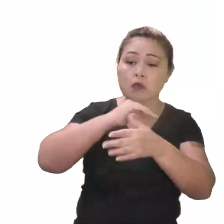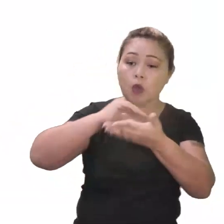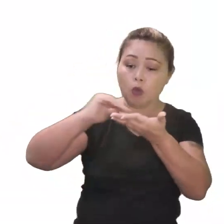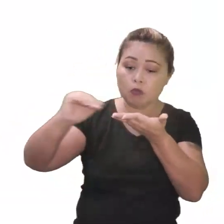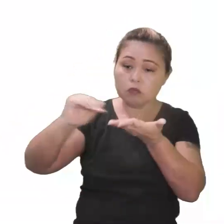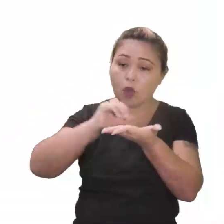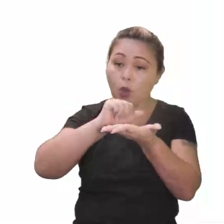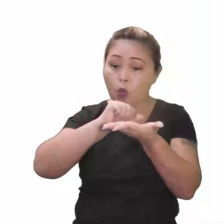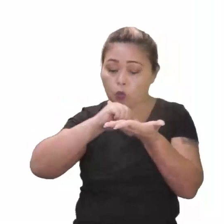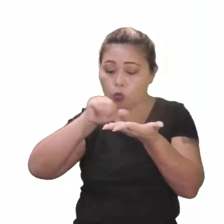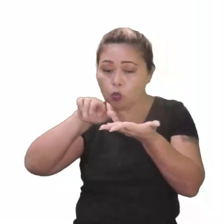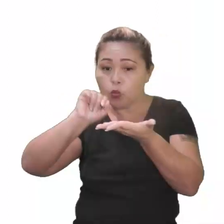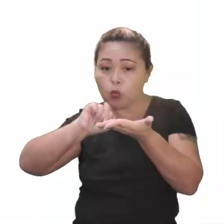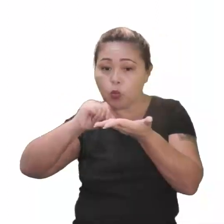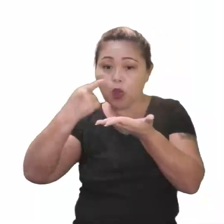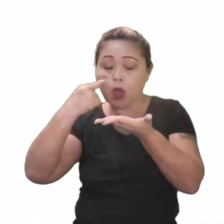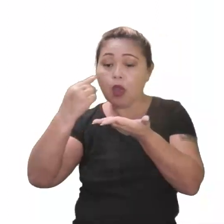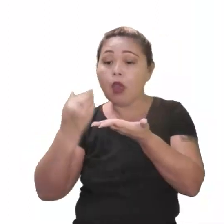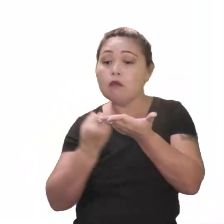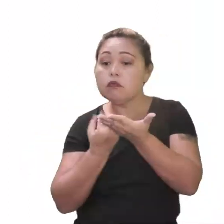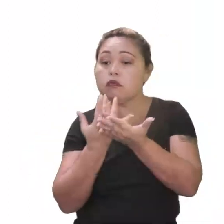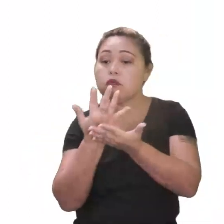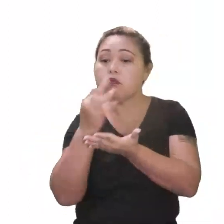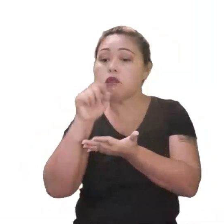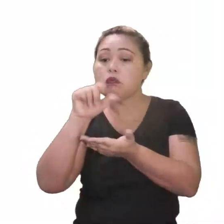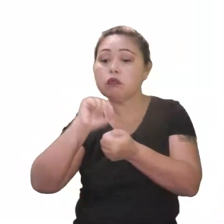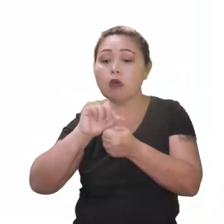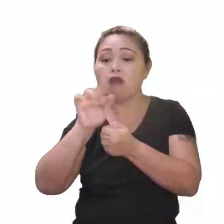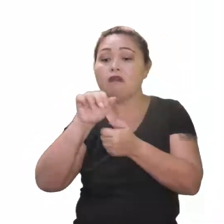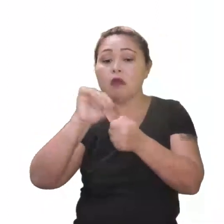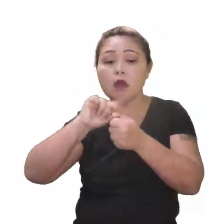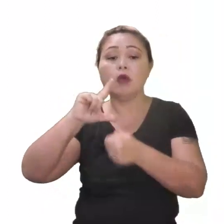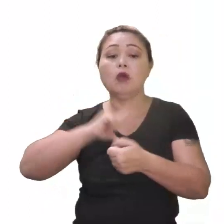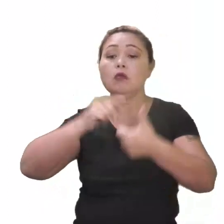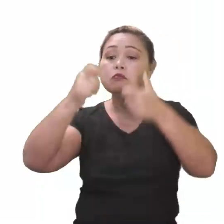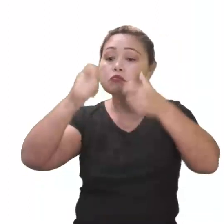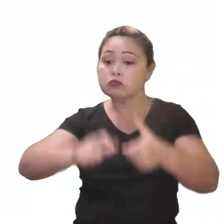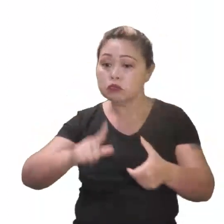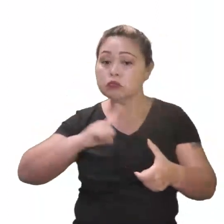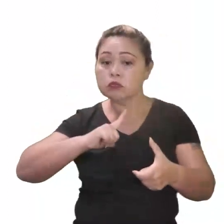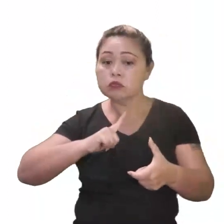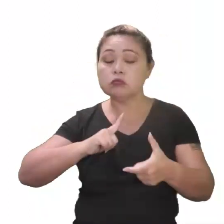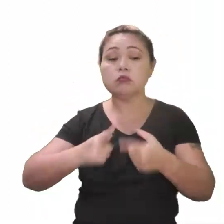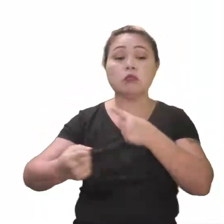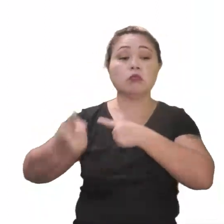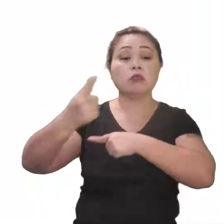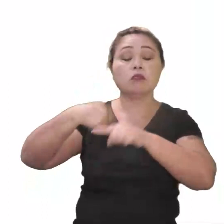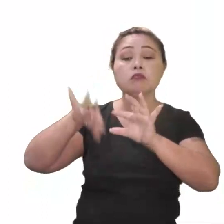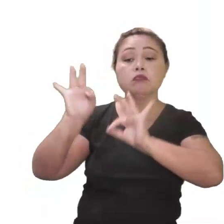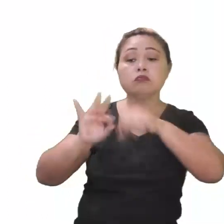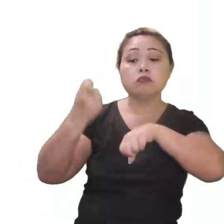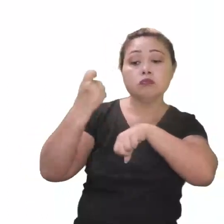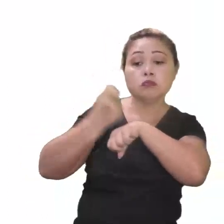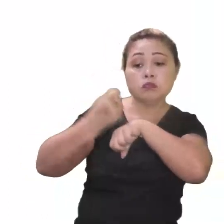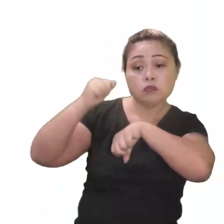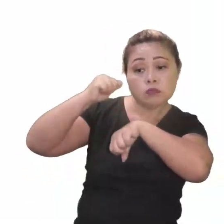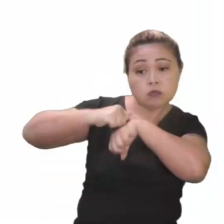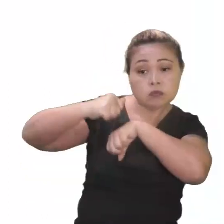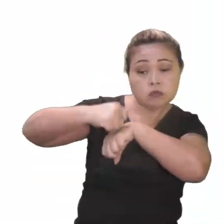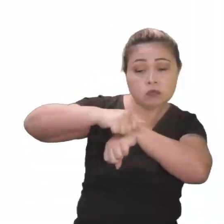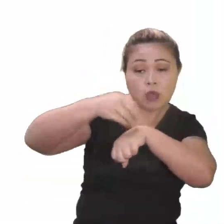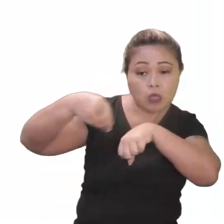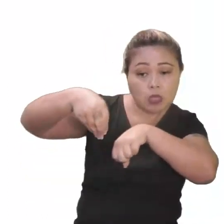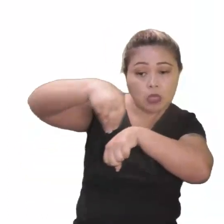camada de solo refletem a flora e a fauna existentes no local por ocasião de formação das